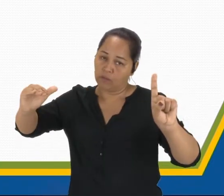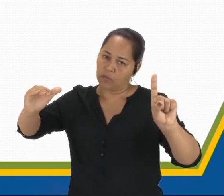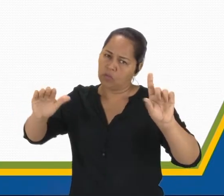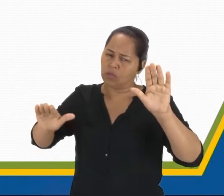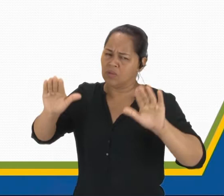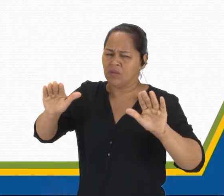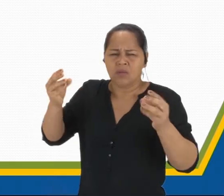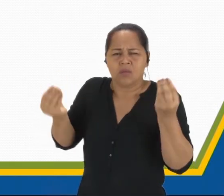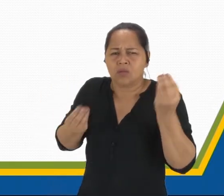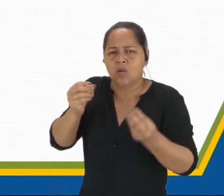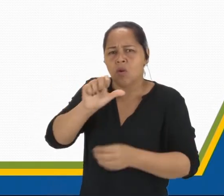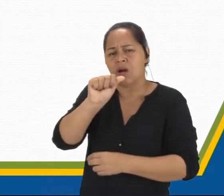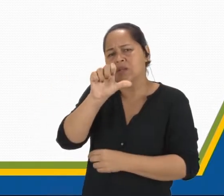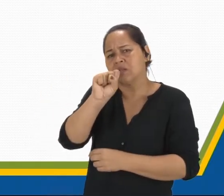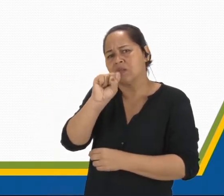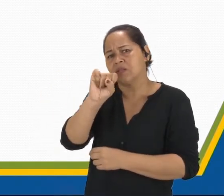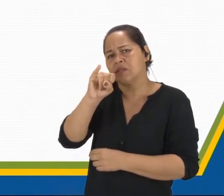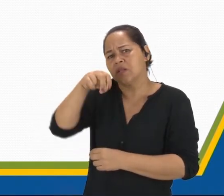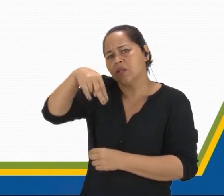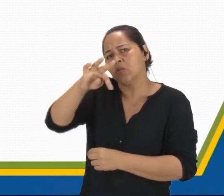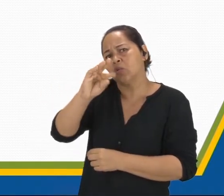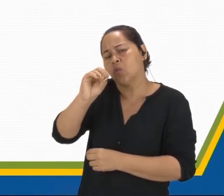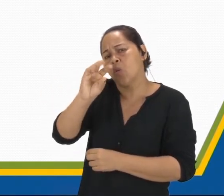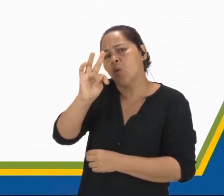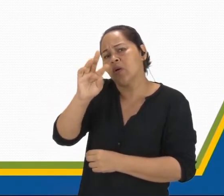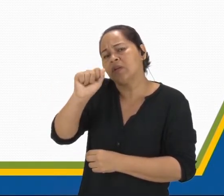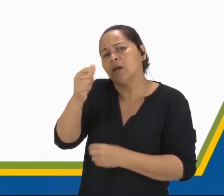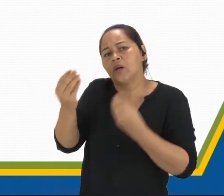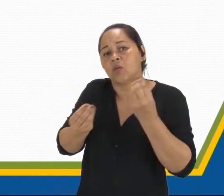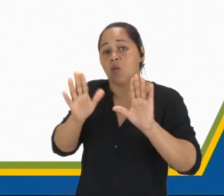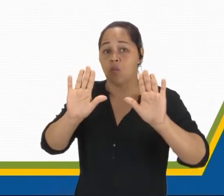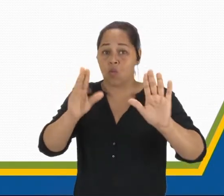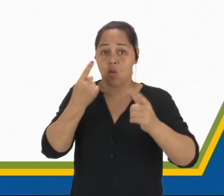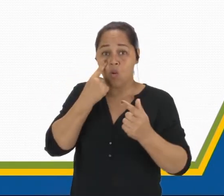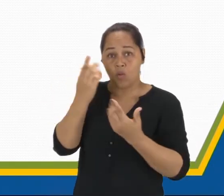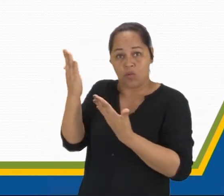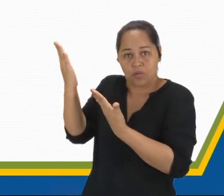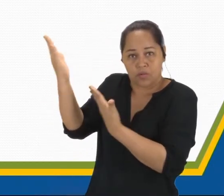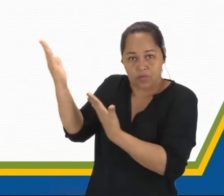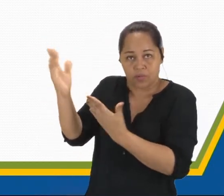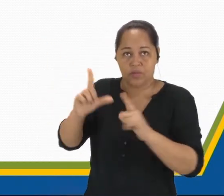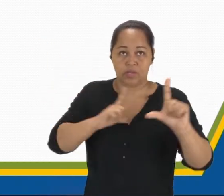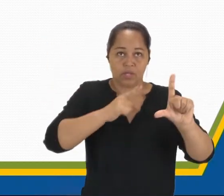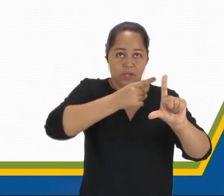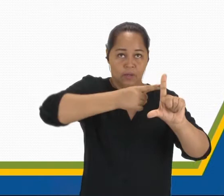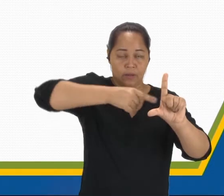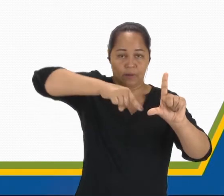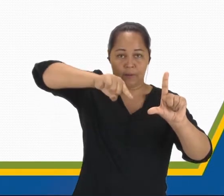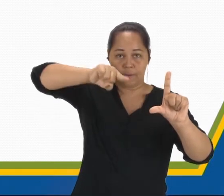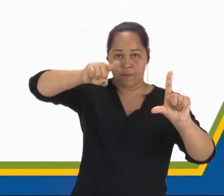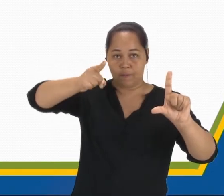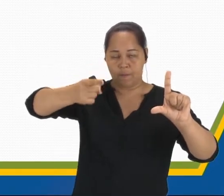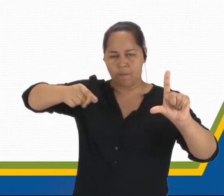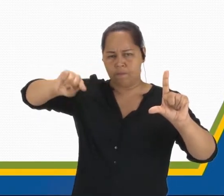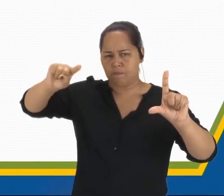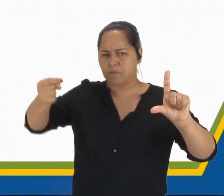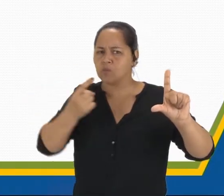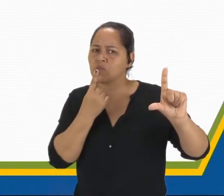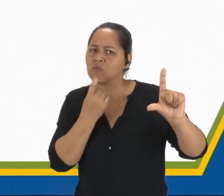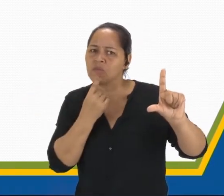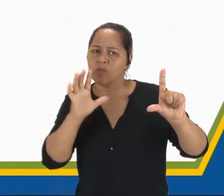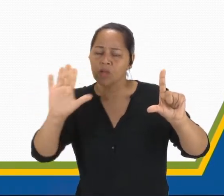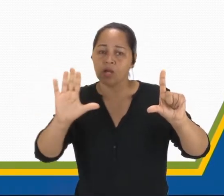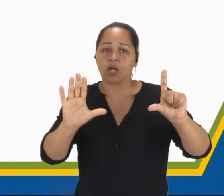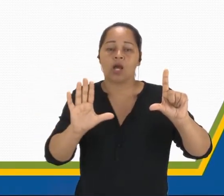assim, professor? Essa é a função trigonométrica, ela tem esse comportamento aqui, ó. Como assim? f de x